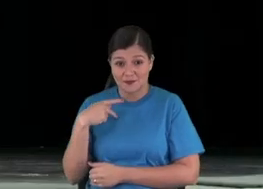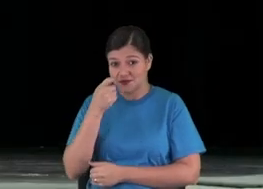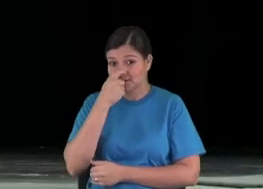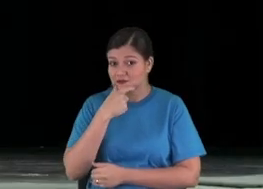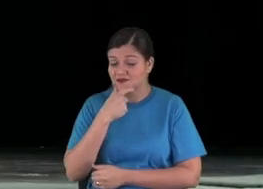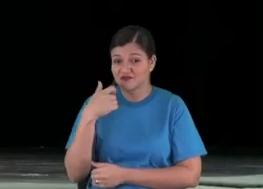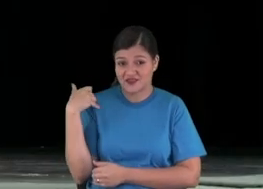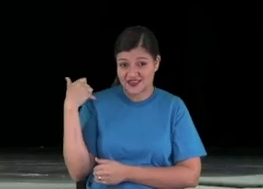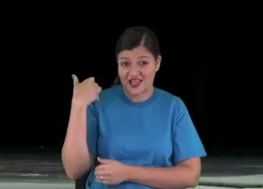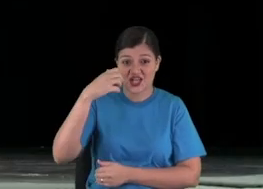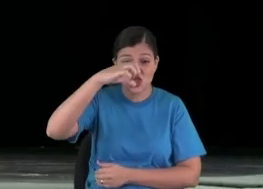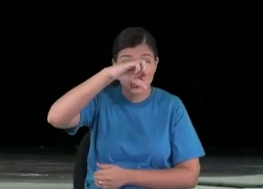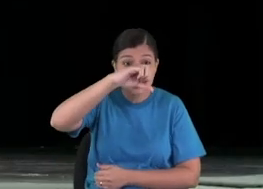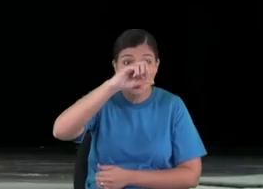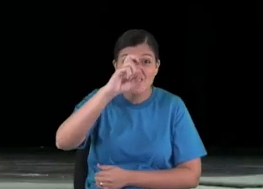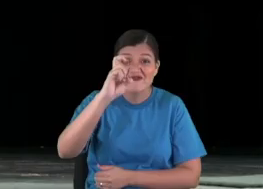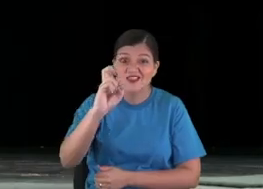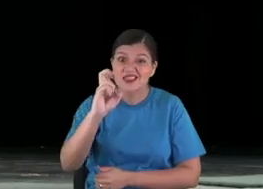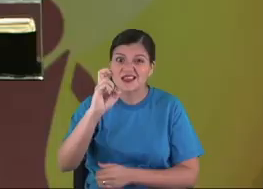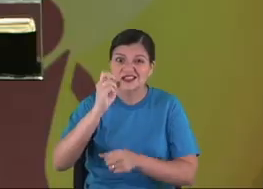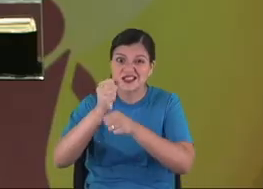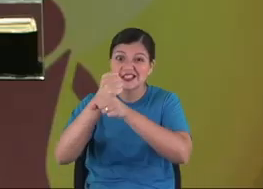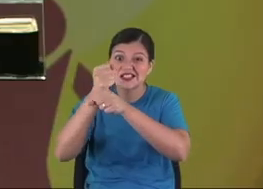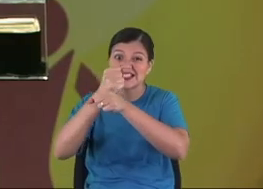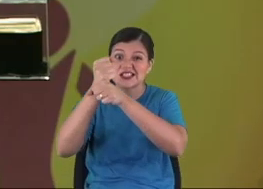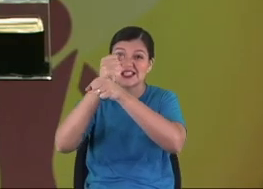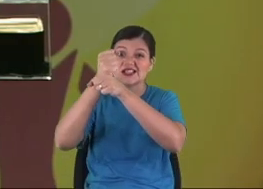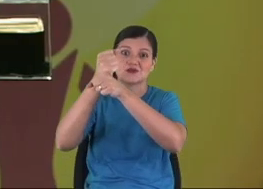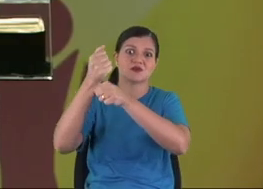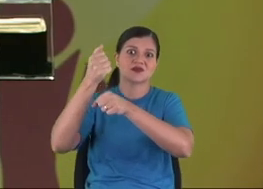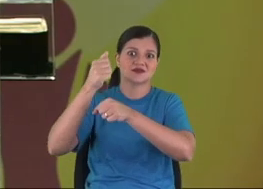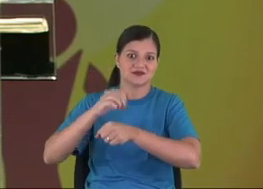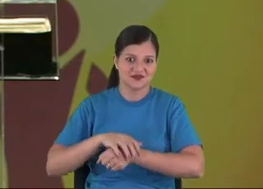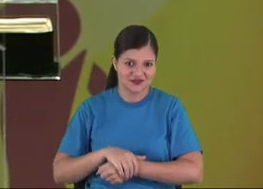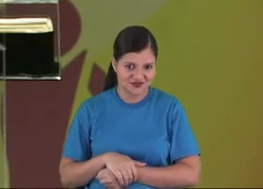Eu falei para ele: pai, tu já passou 15 anos do prazo que Davi deu.